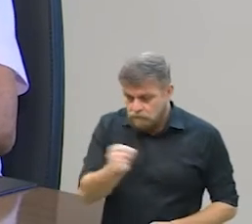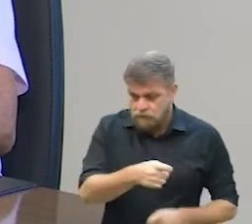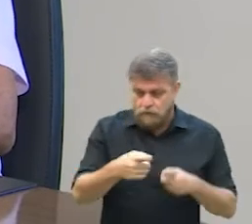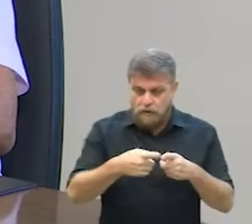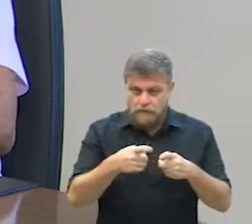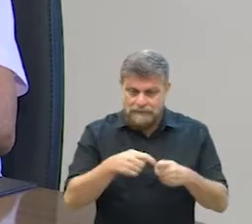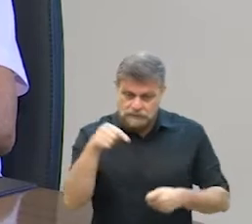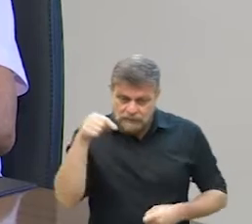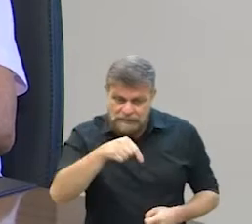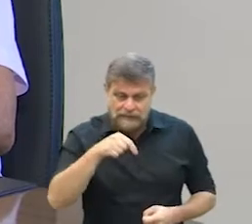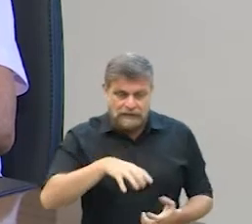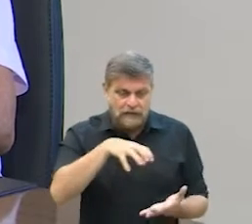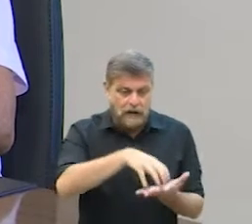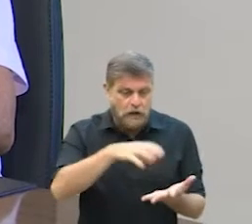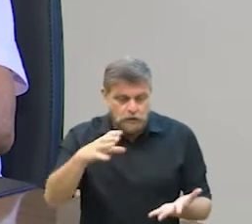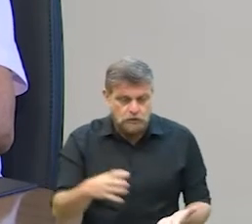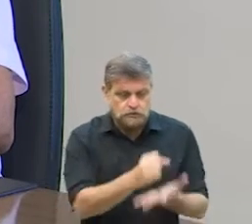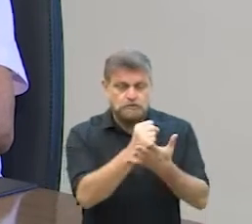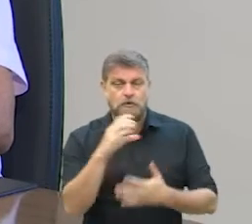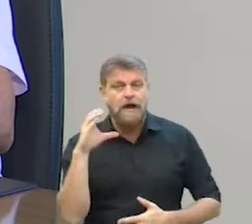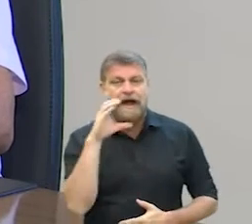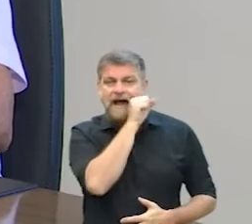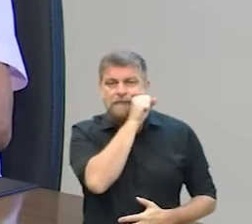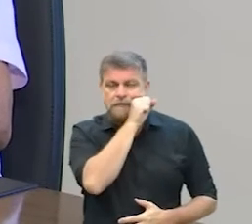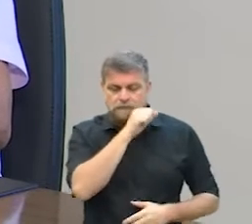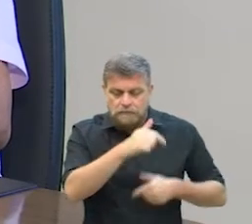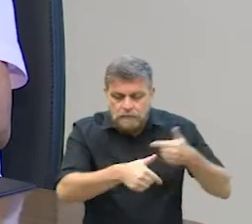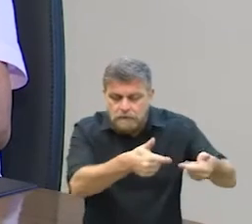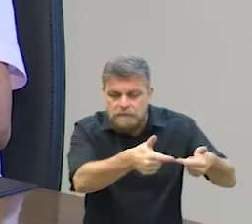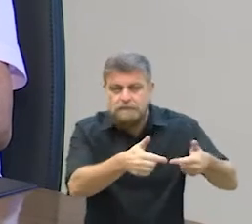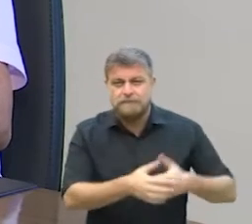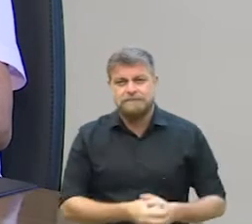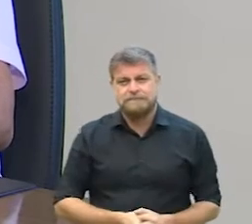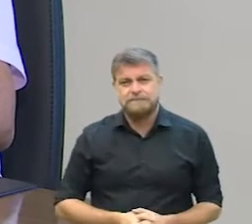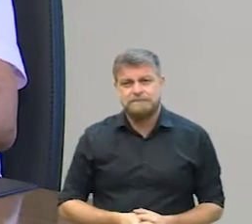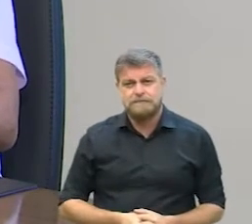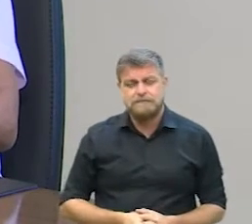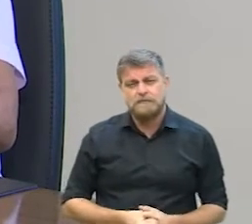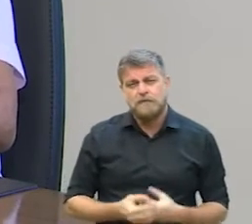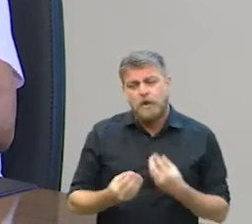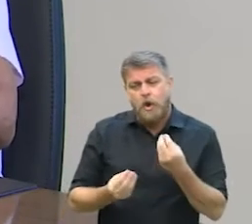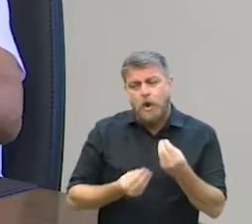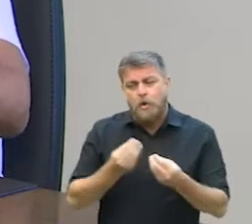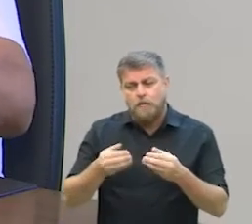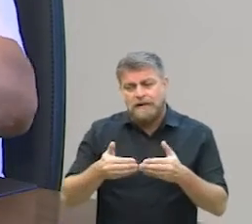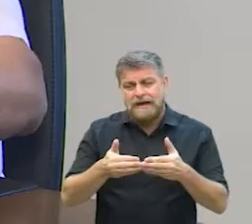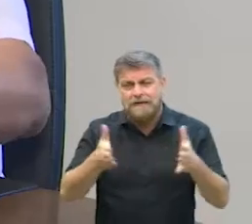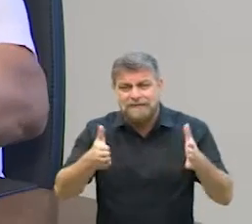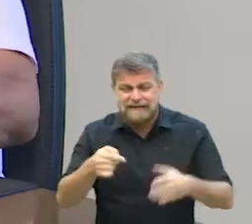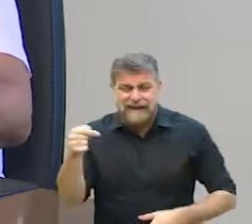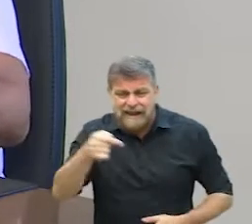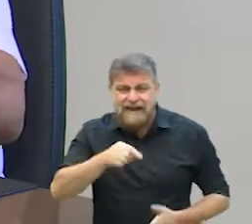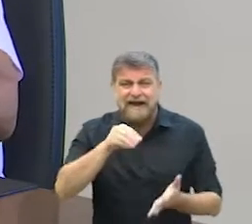que ele destine os médicos para aquele pronto-socorro. Mas com a inauguração também